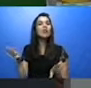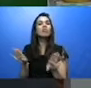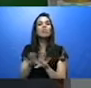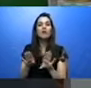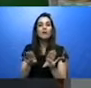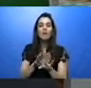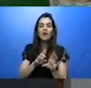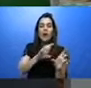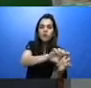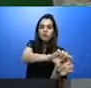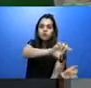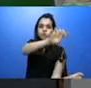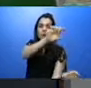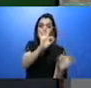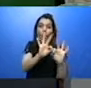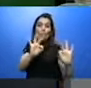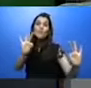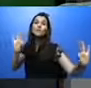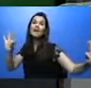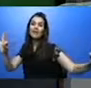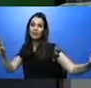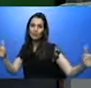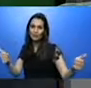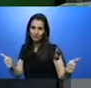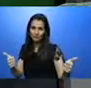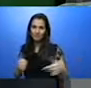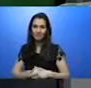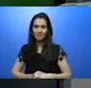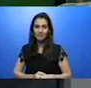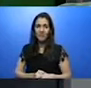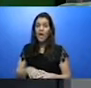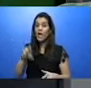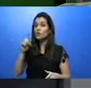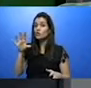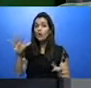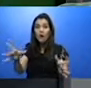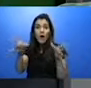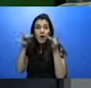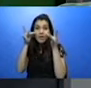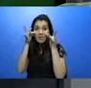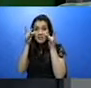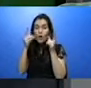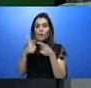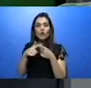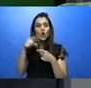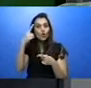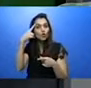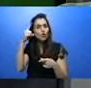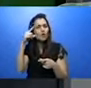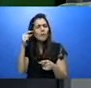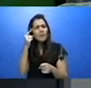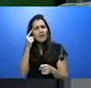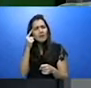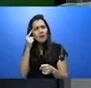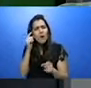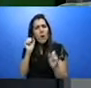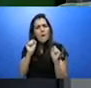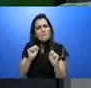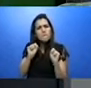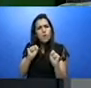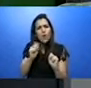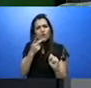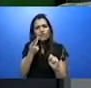uma medida de comprimento, tá? É só prestar atenção e se você tiver dúvida, você pensa assim, ai, será que eu posso